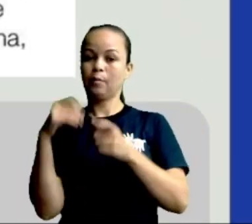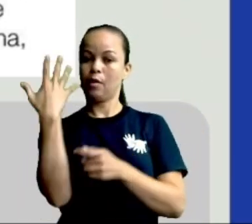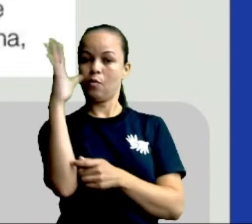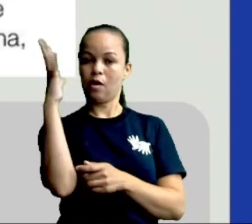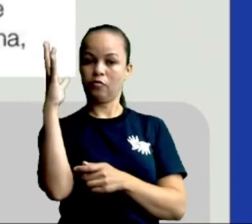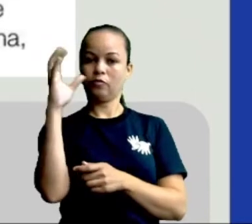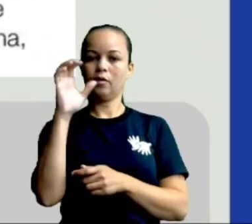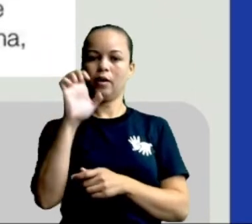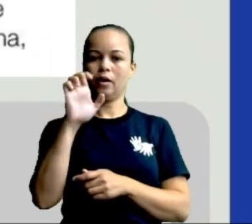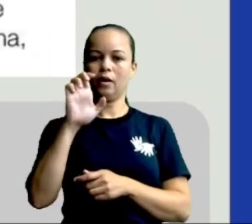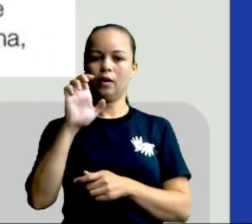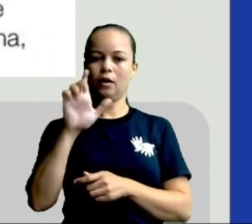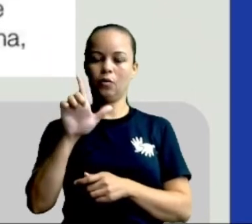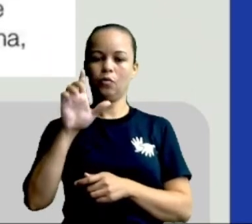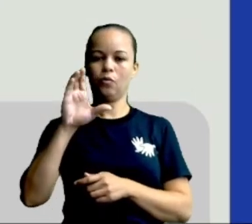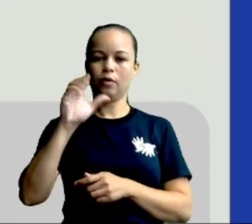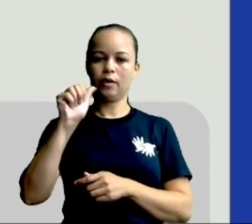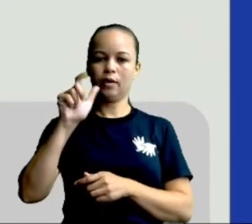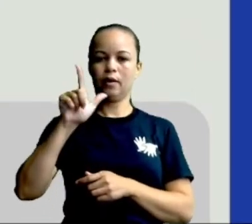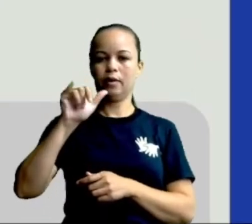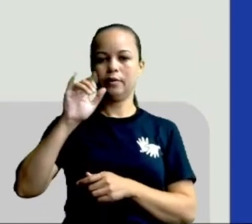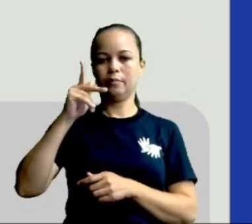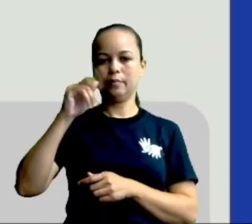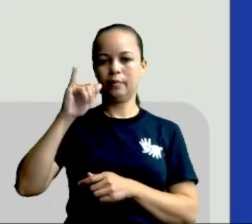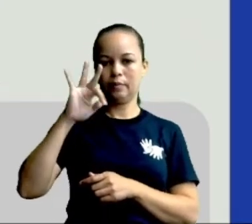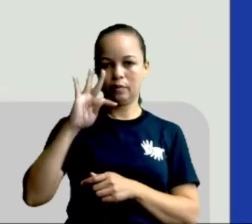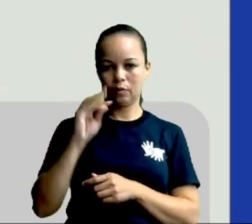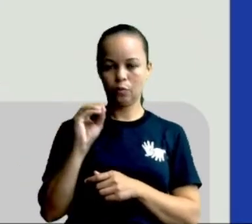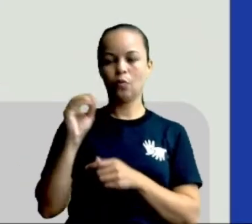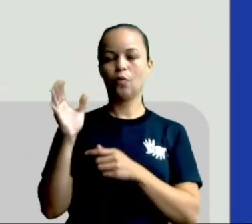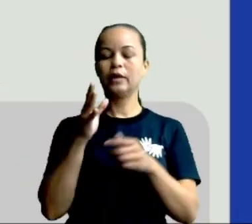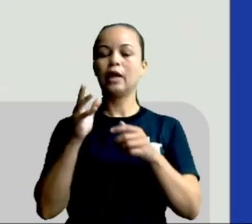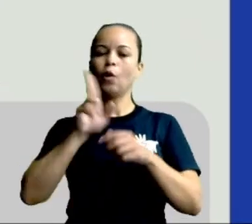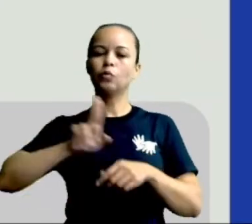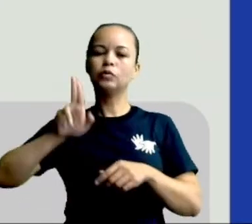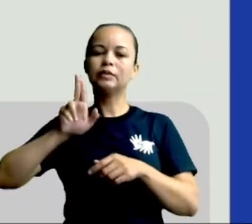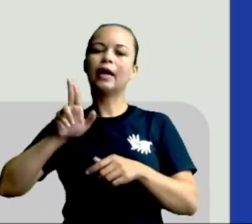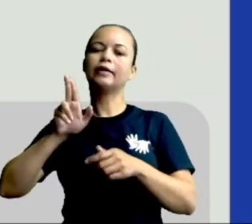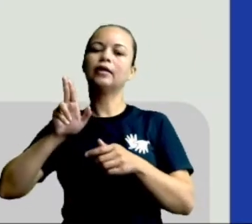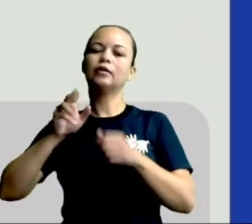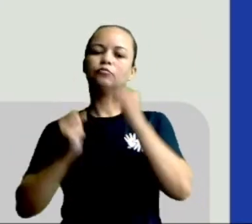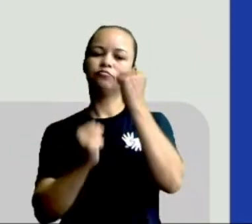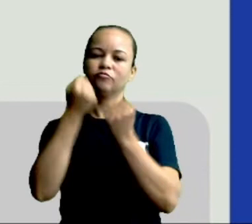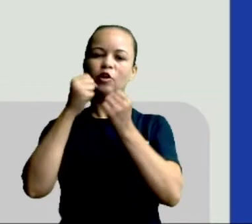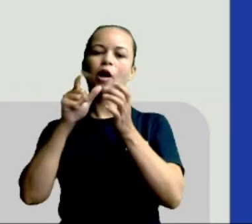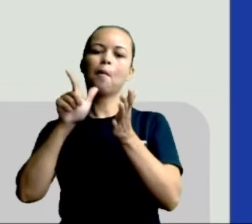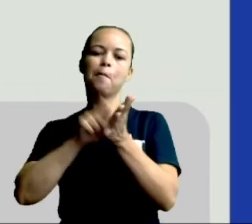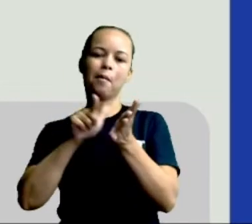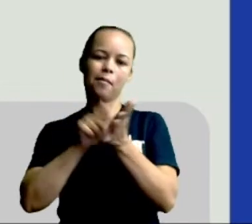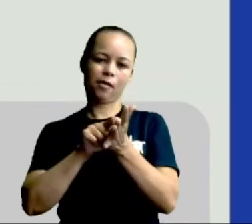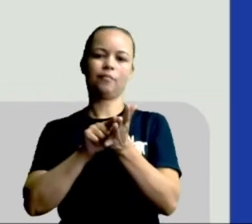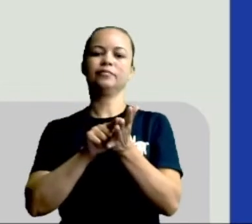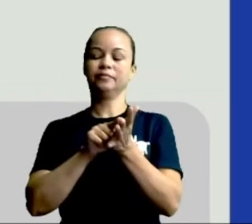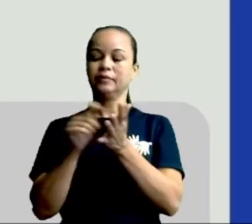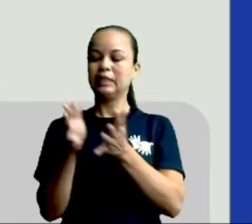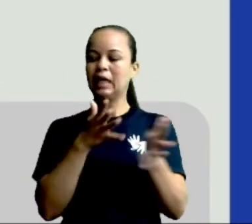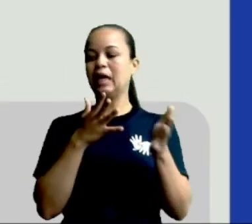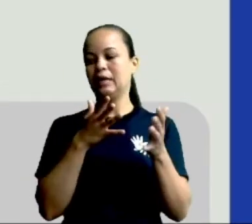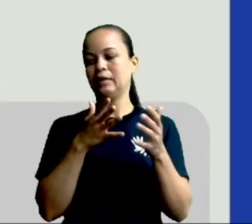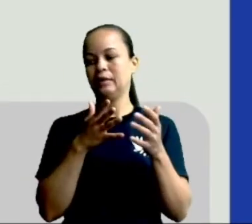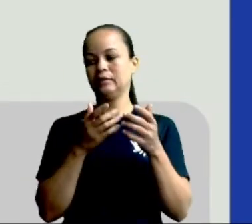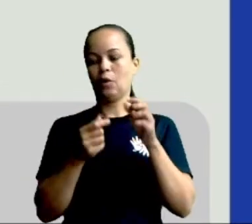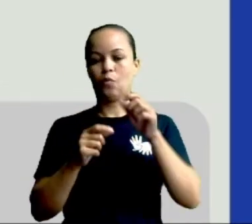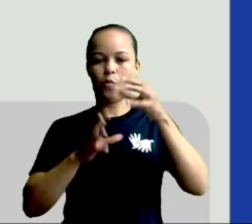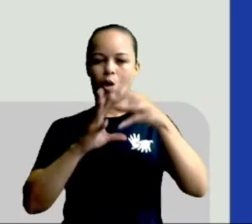árvore utilizada na fabricação de papel, por exemplo. Olha aí, do algodão aí é transformado em diversas